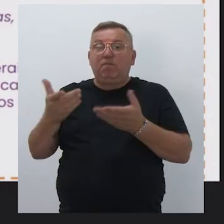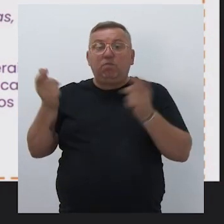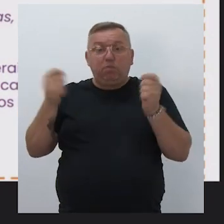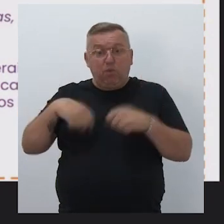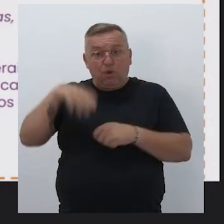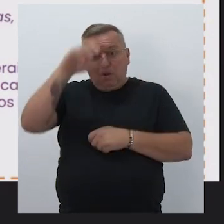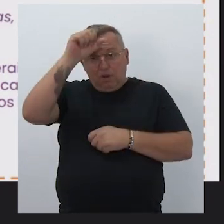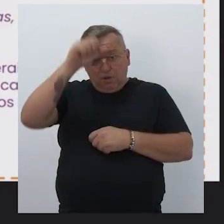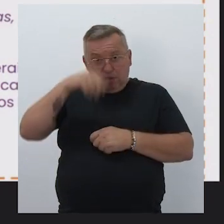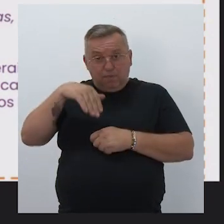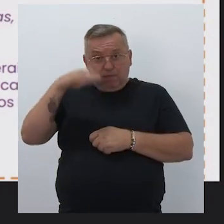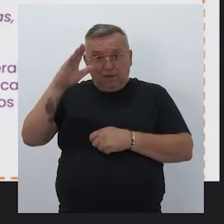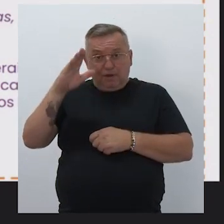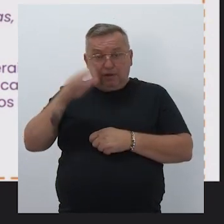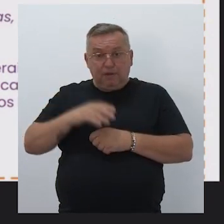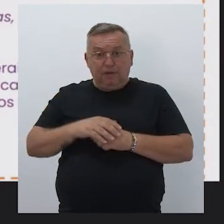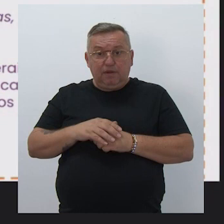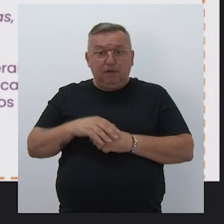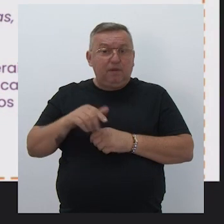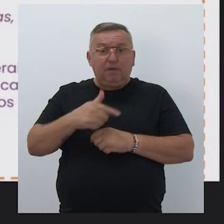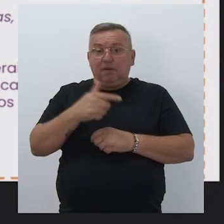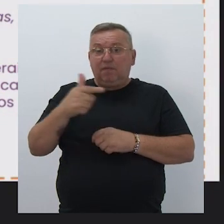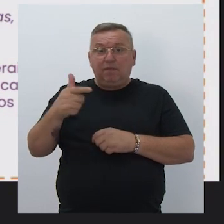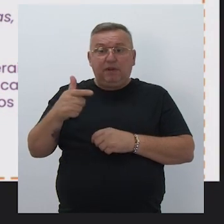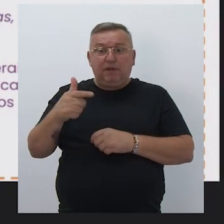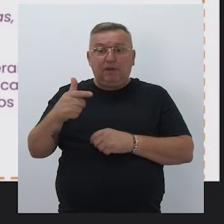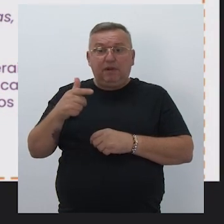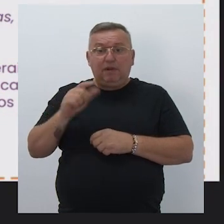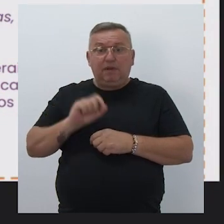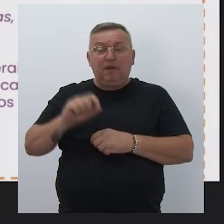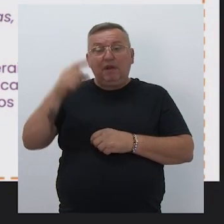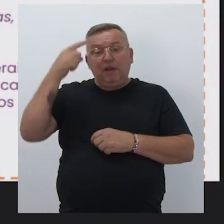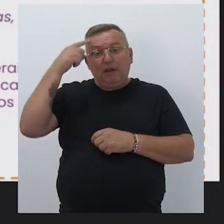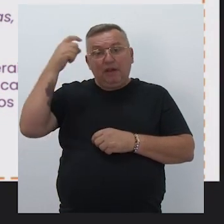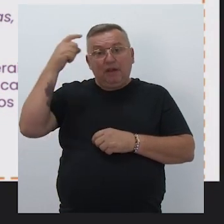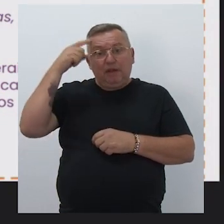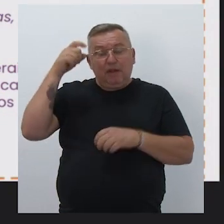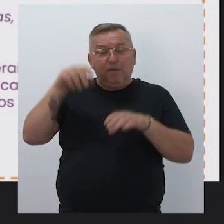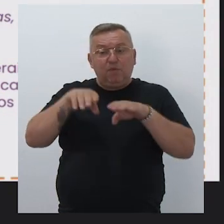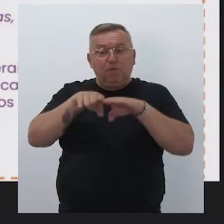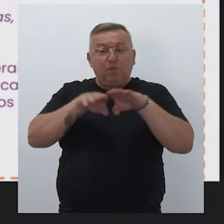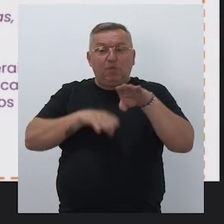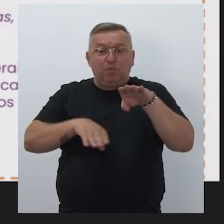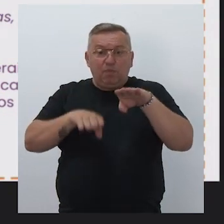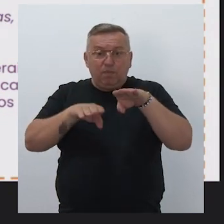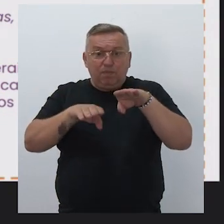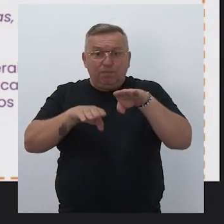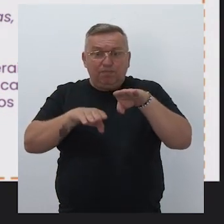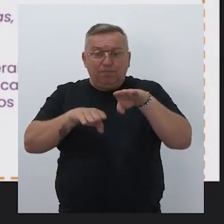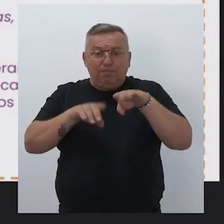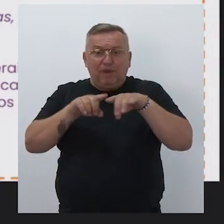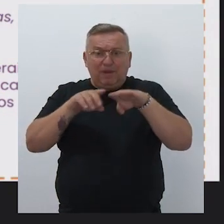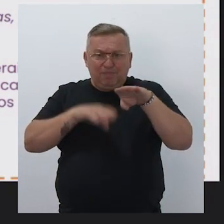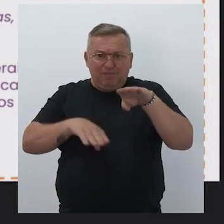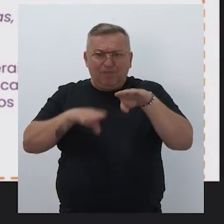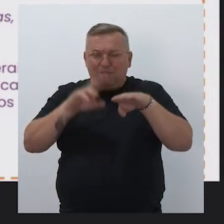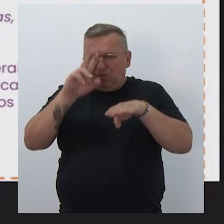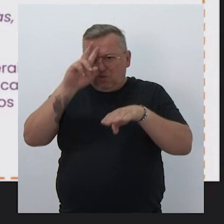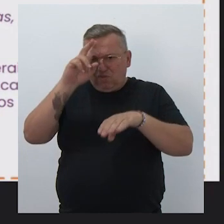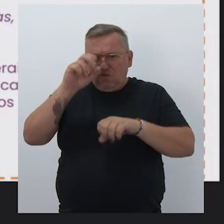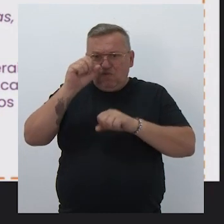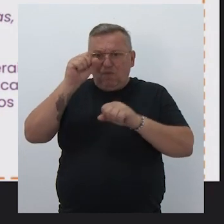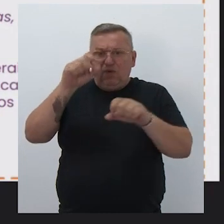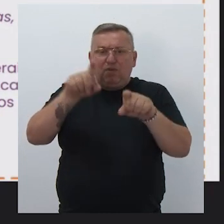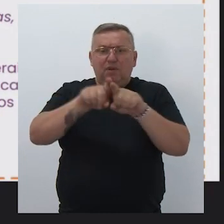mais, não vamos ter a ideia da desigualdade. Essa desigualdade já é muito acentuada.